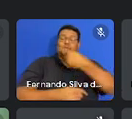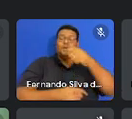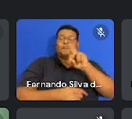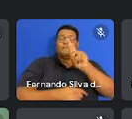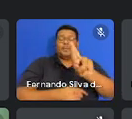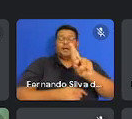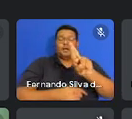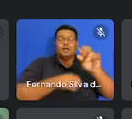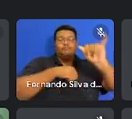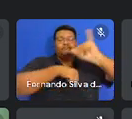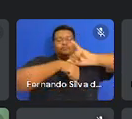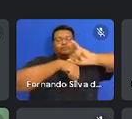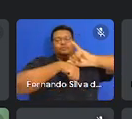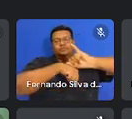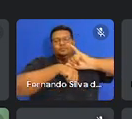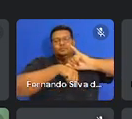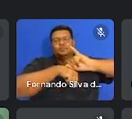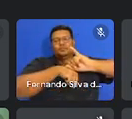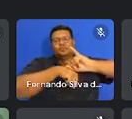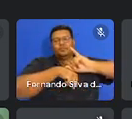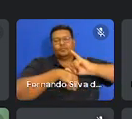cima.